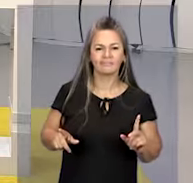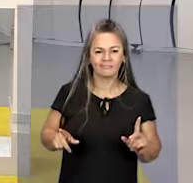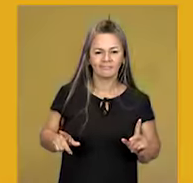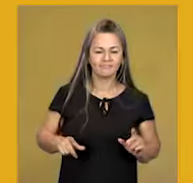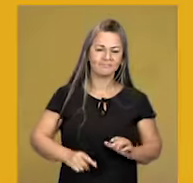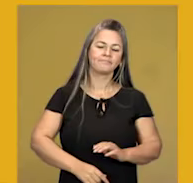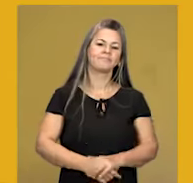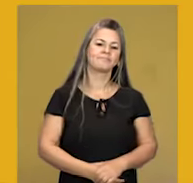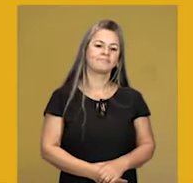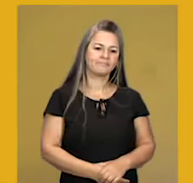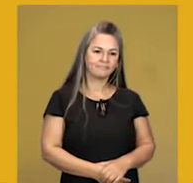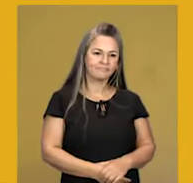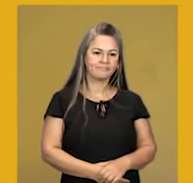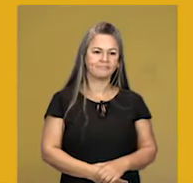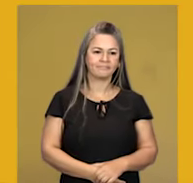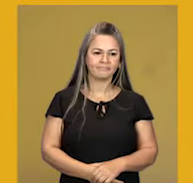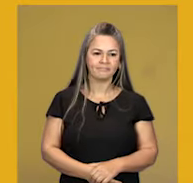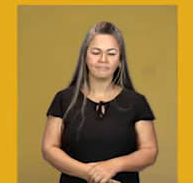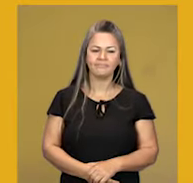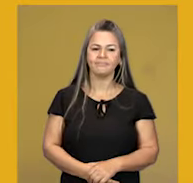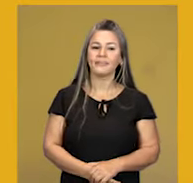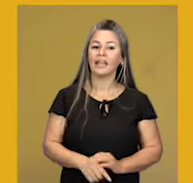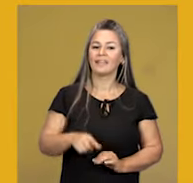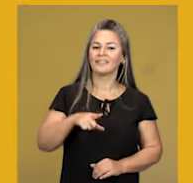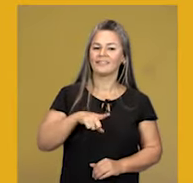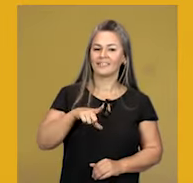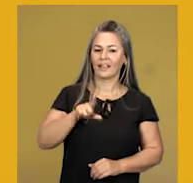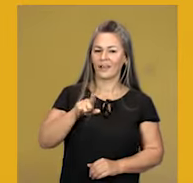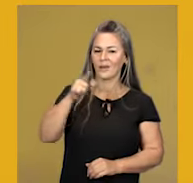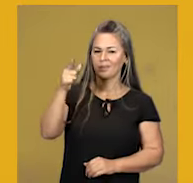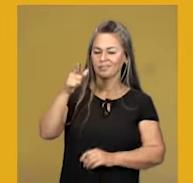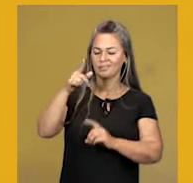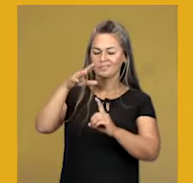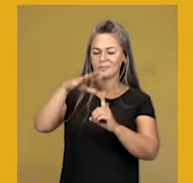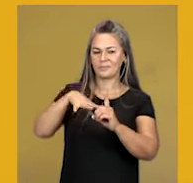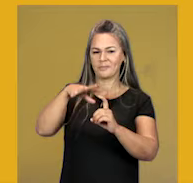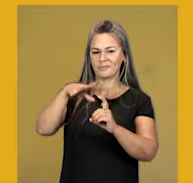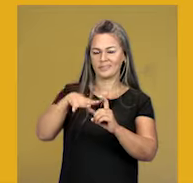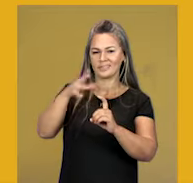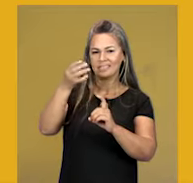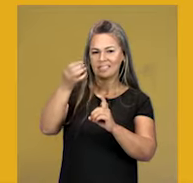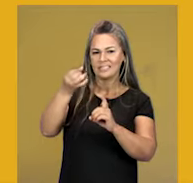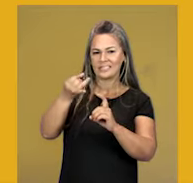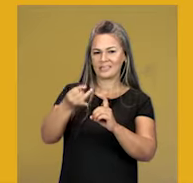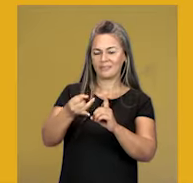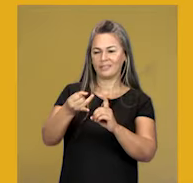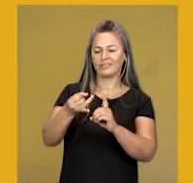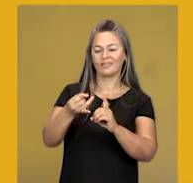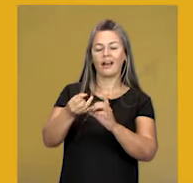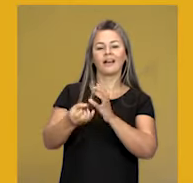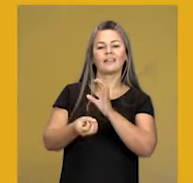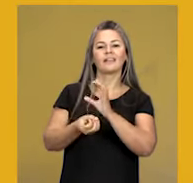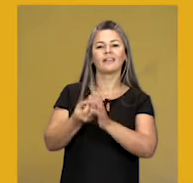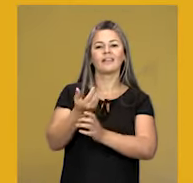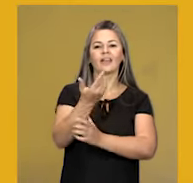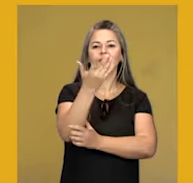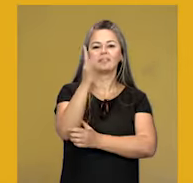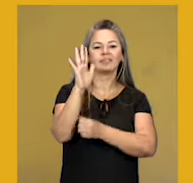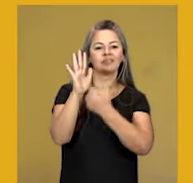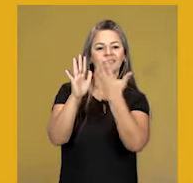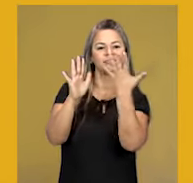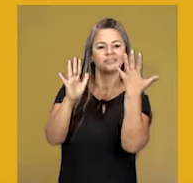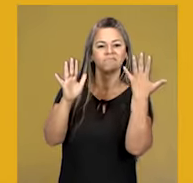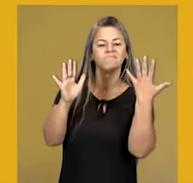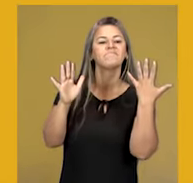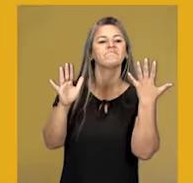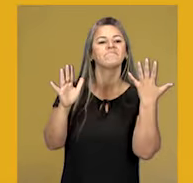Nós temos aqui também exemplos de mitos que explicam a origem de elementos da